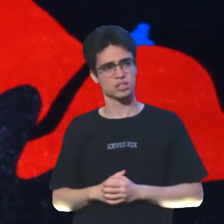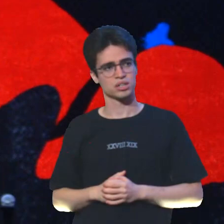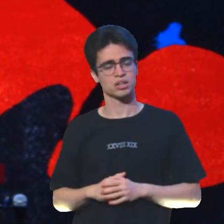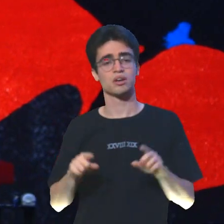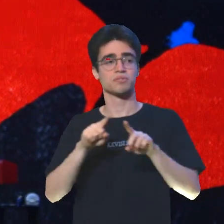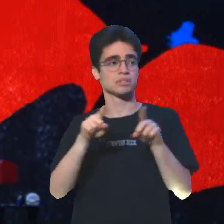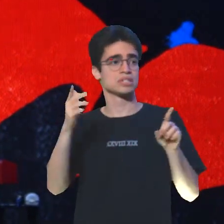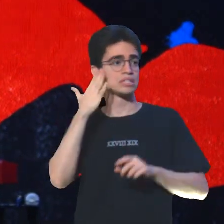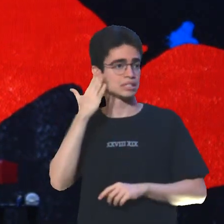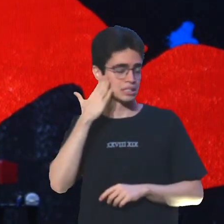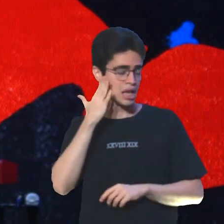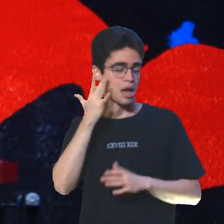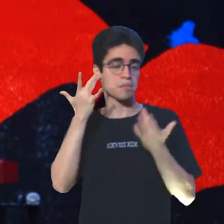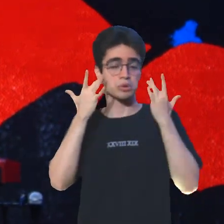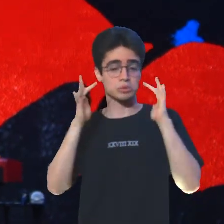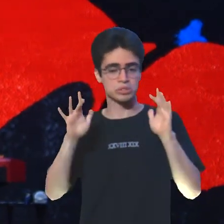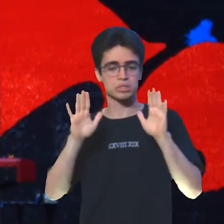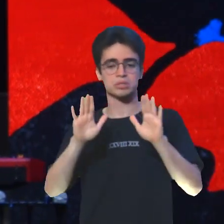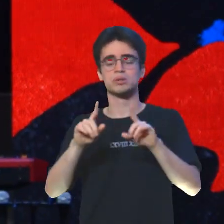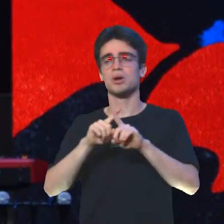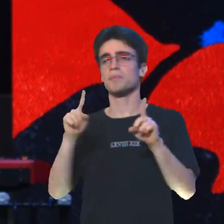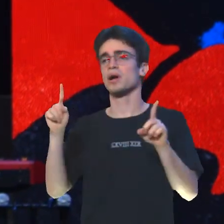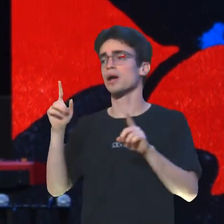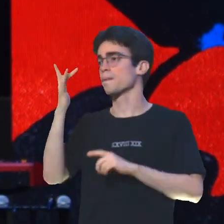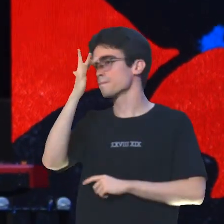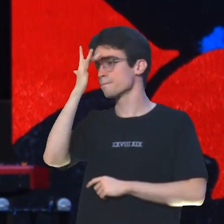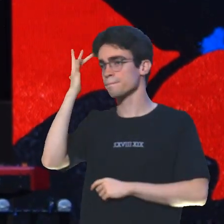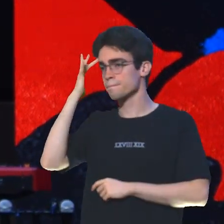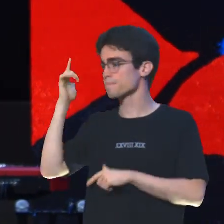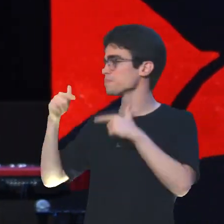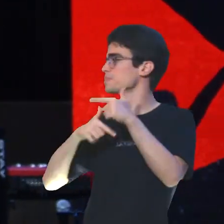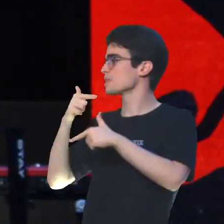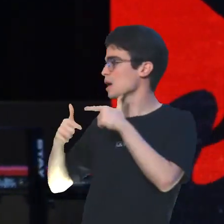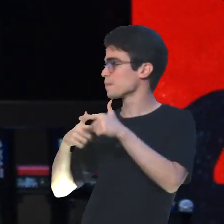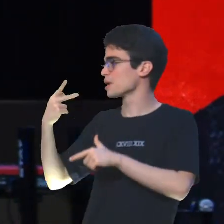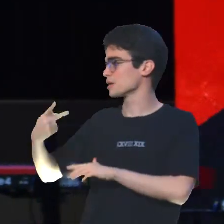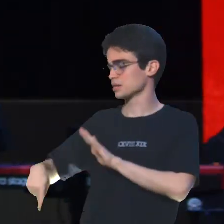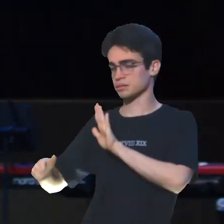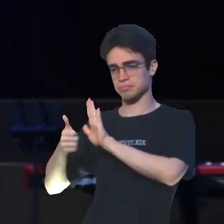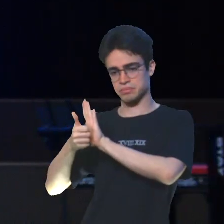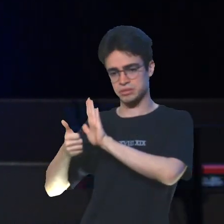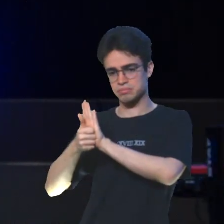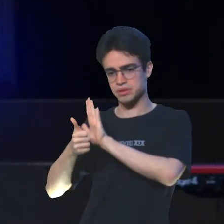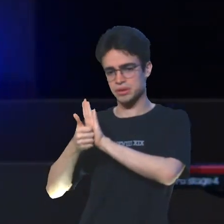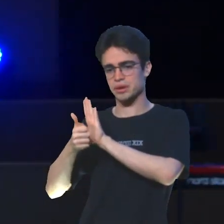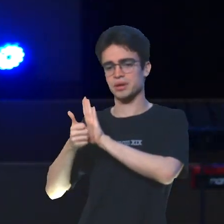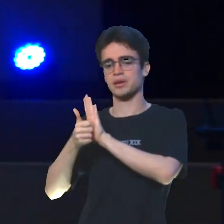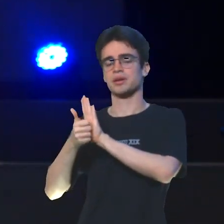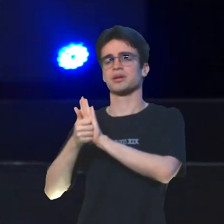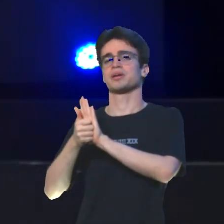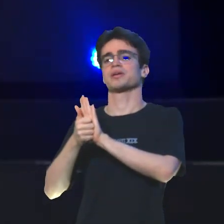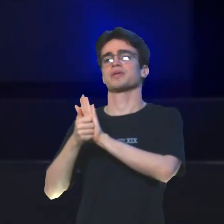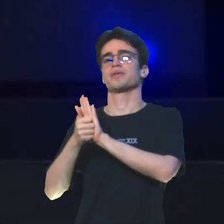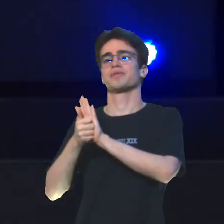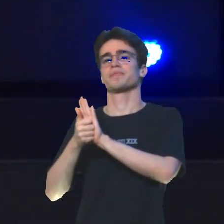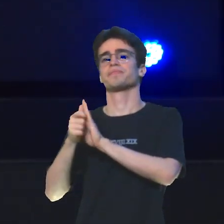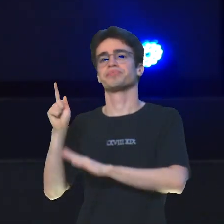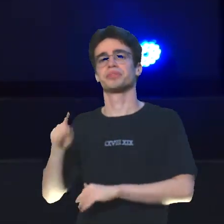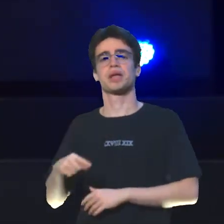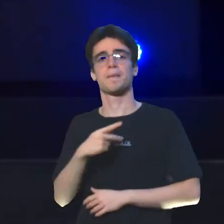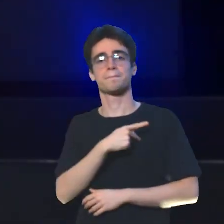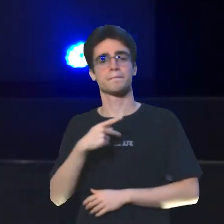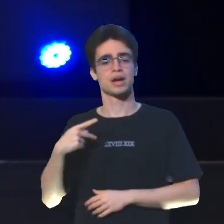você sabe, mas as pessoas que aqui trabalham nessa igreja como